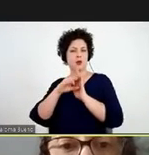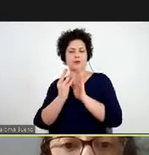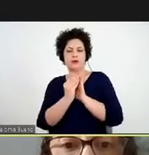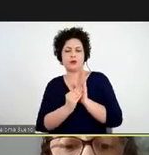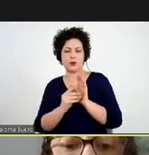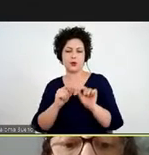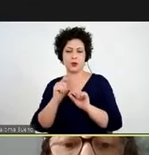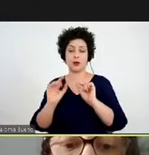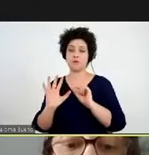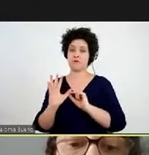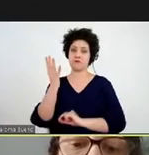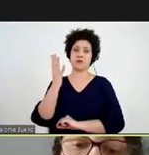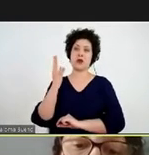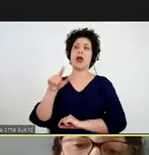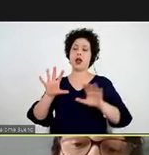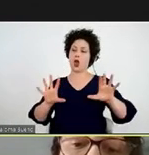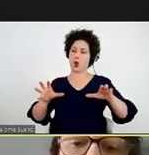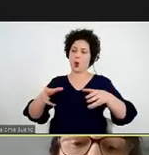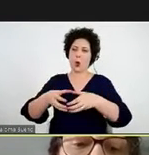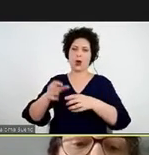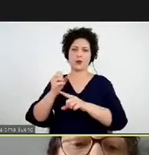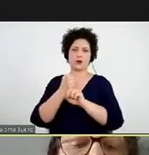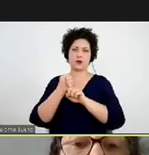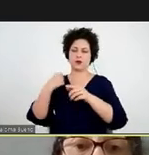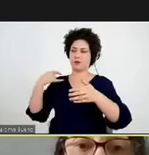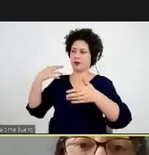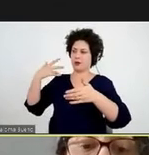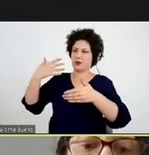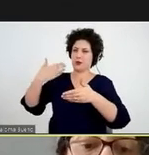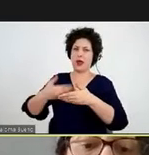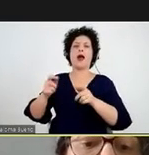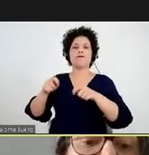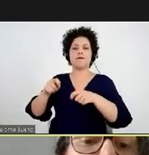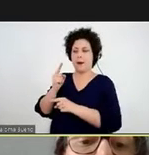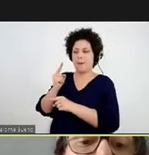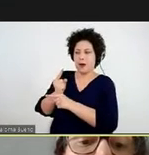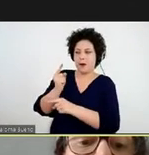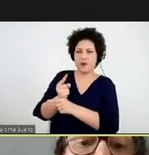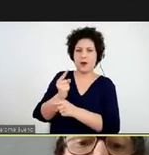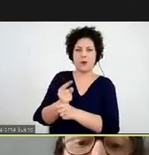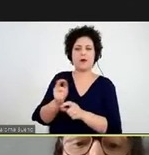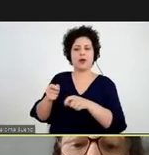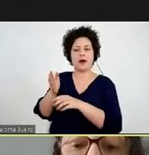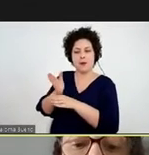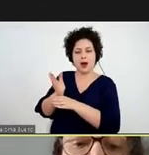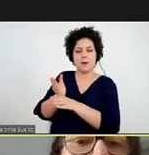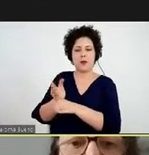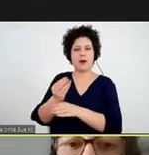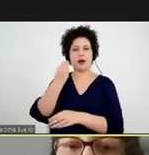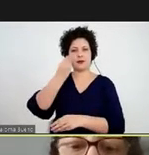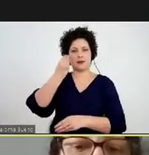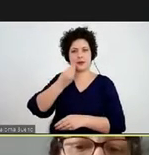um fenômeno coletivo e social. Então, seria possível localizar a memória a partir das experiências vividas por